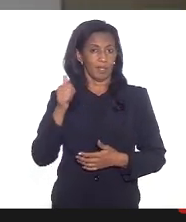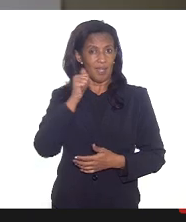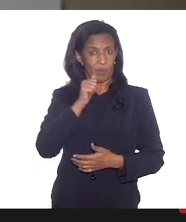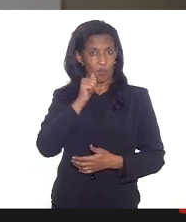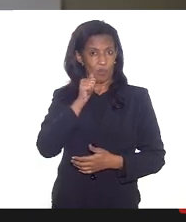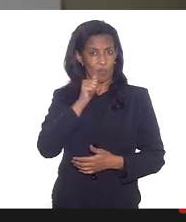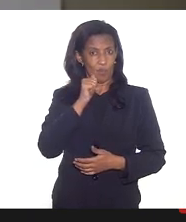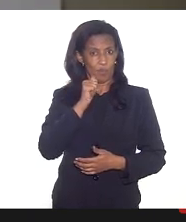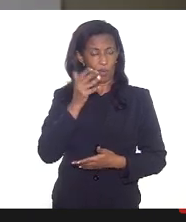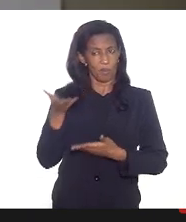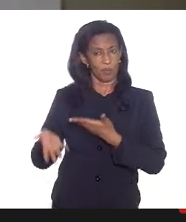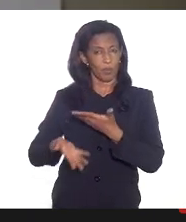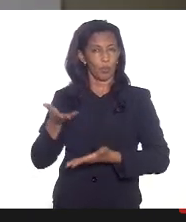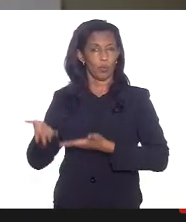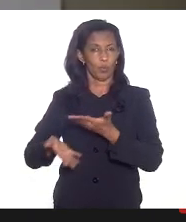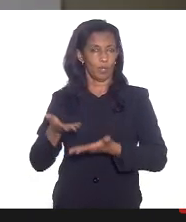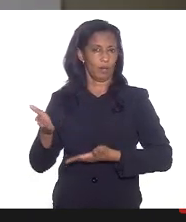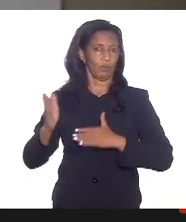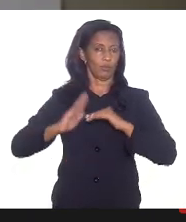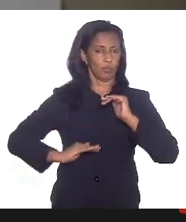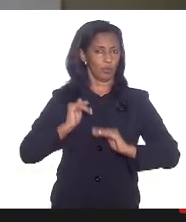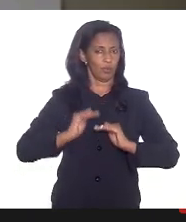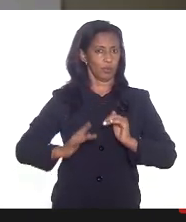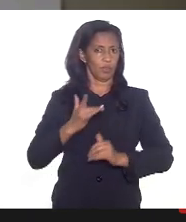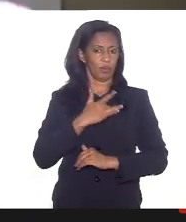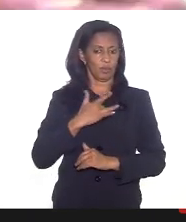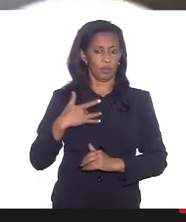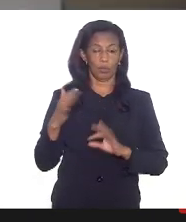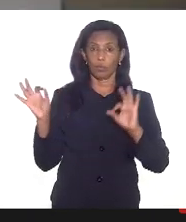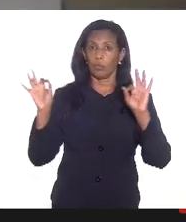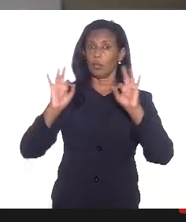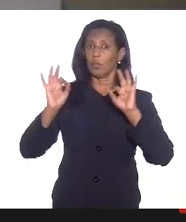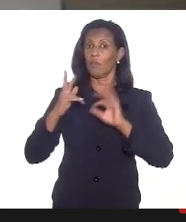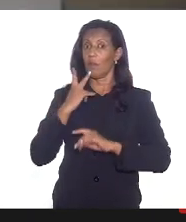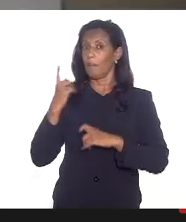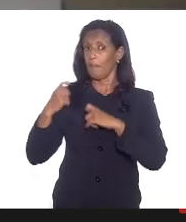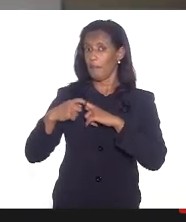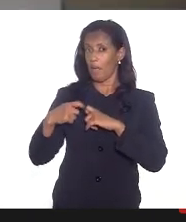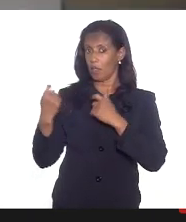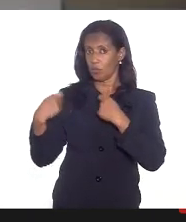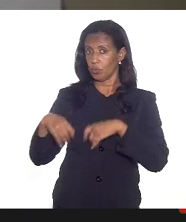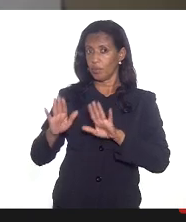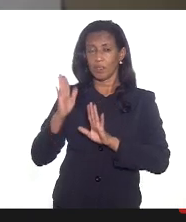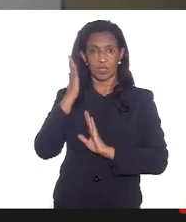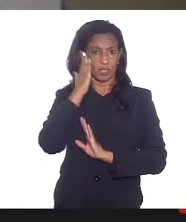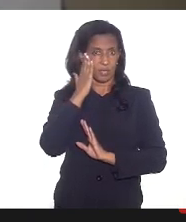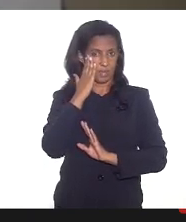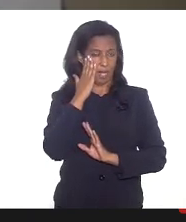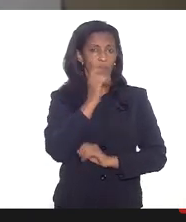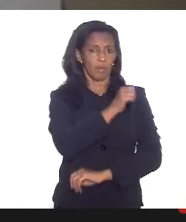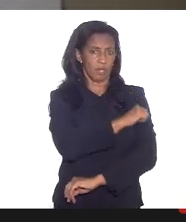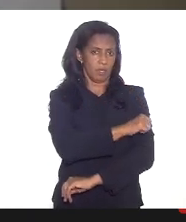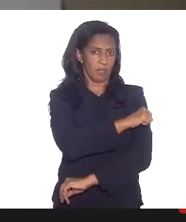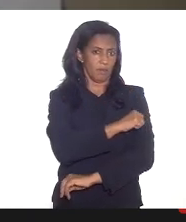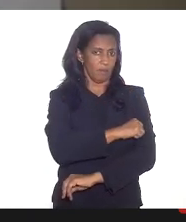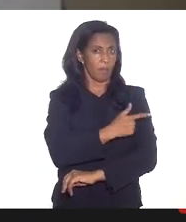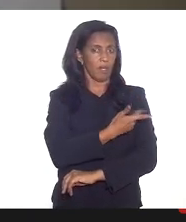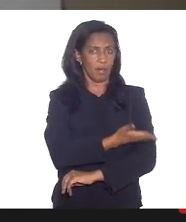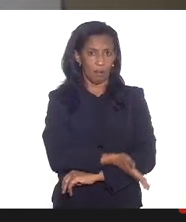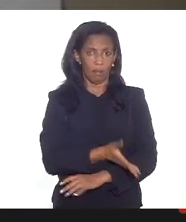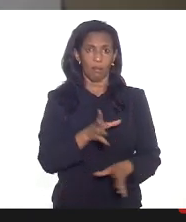passe por um cuidado de um profissional de saúde Ninguém fazendo que precisa seu médico a gente sabe que a gente vermelhas